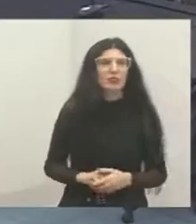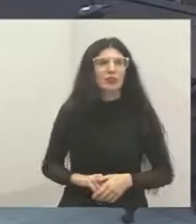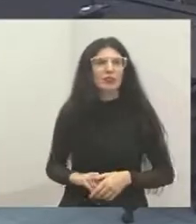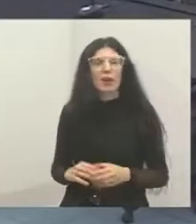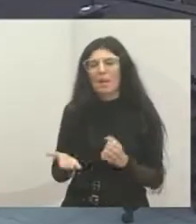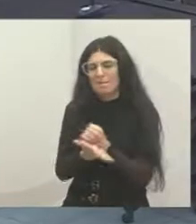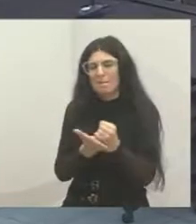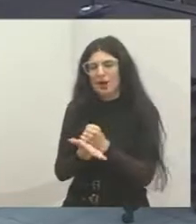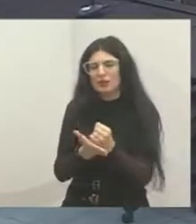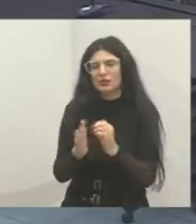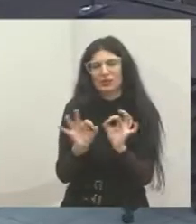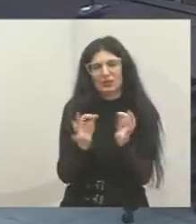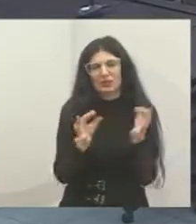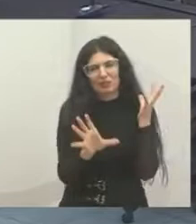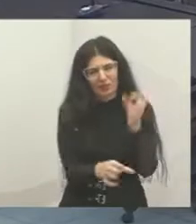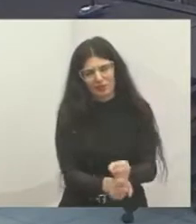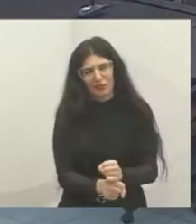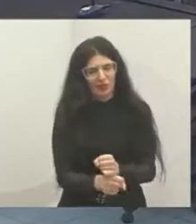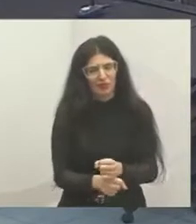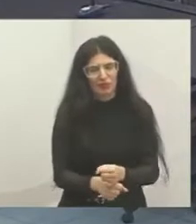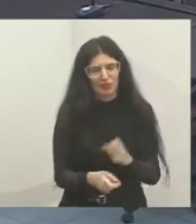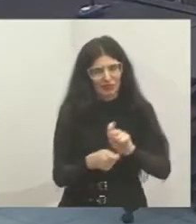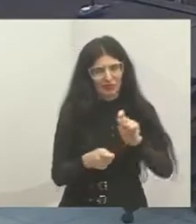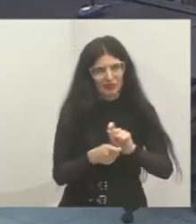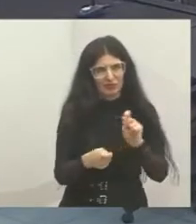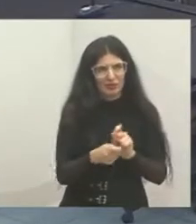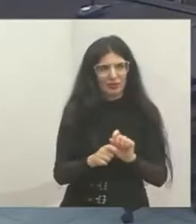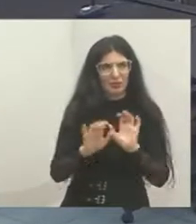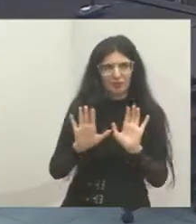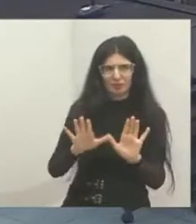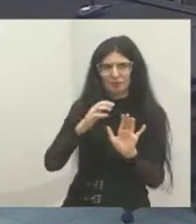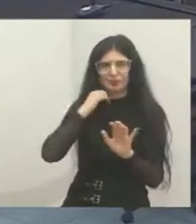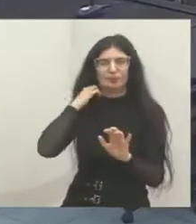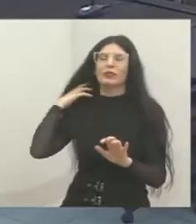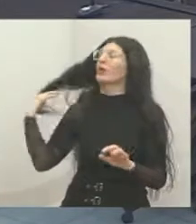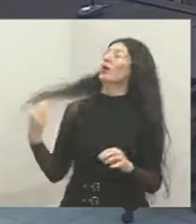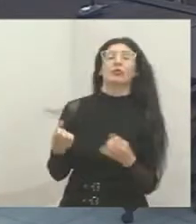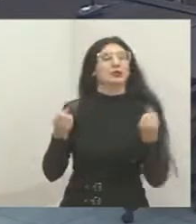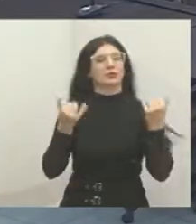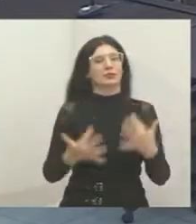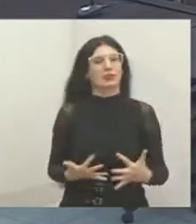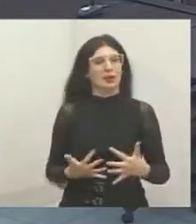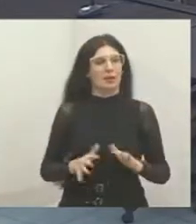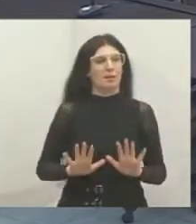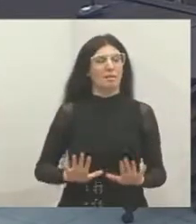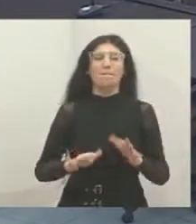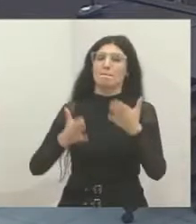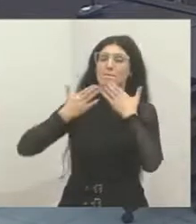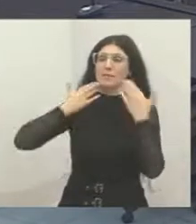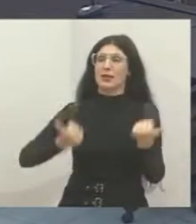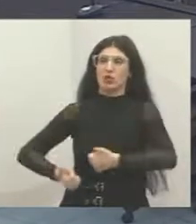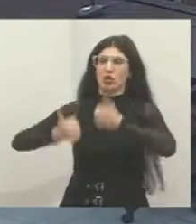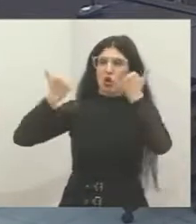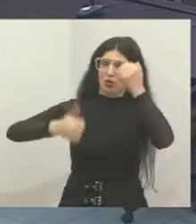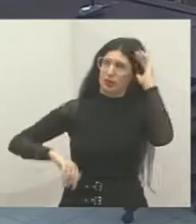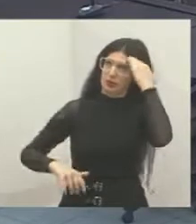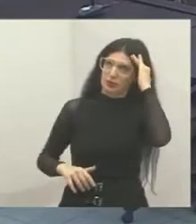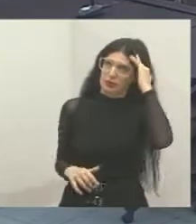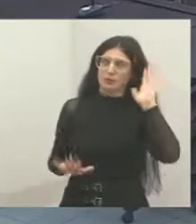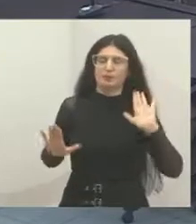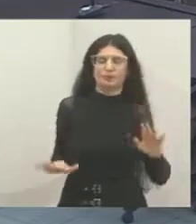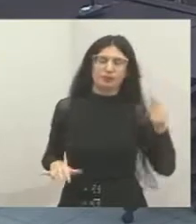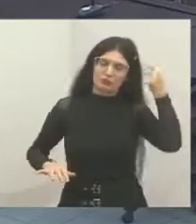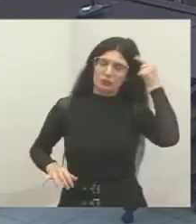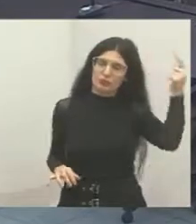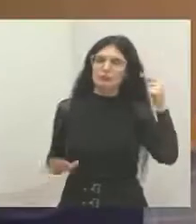de diminuição. Eu vou fazer uma colocação para ajustar a colocação que você fez para o melhor entendimento, né? Então, temos que ter claro o